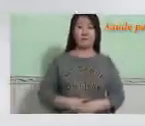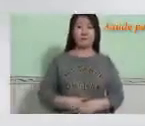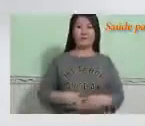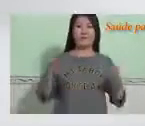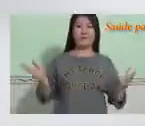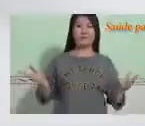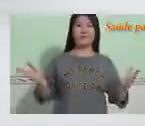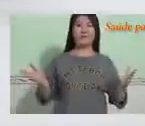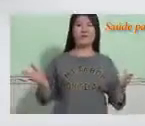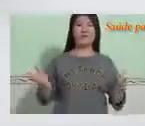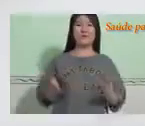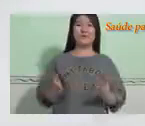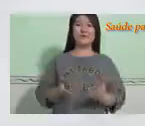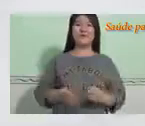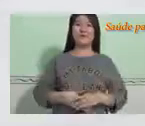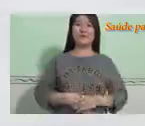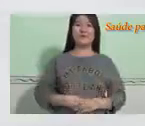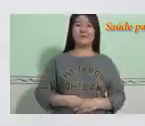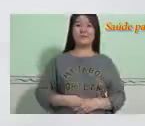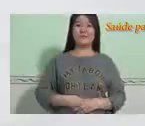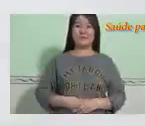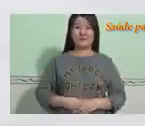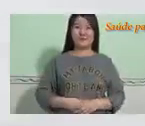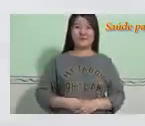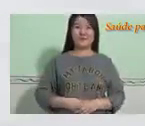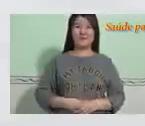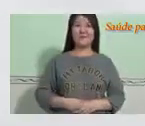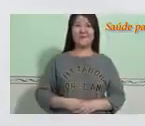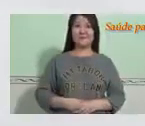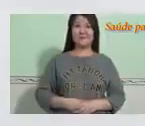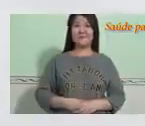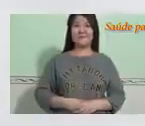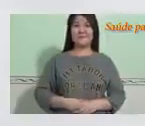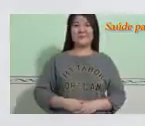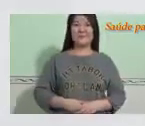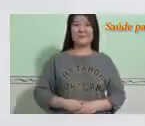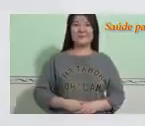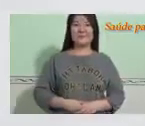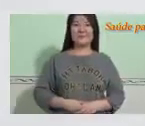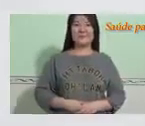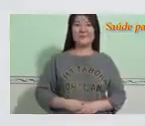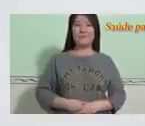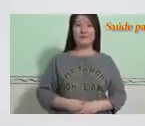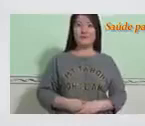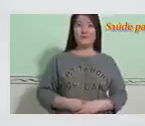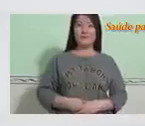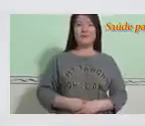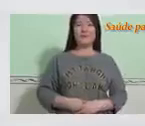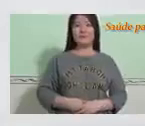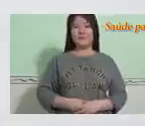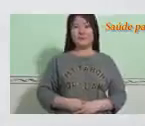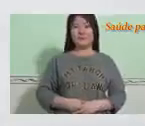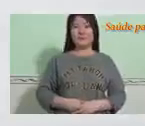Após esta conclusão, os mesmos pesquisadores foram em busca de substâncias parecidas à aroialectina que fossem